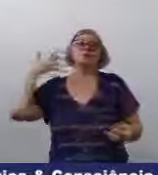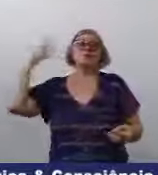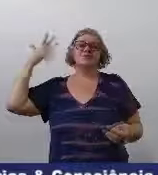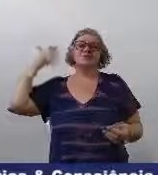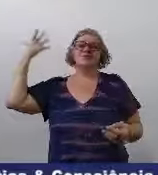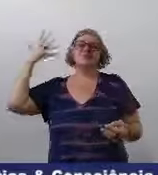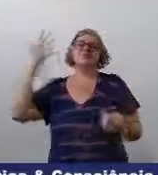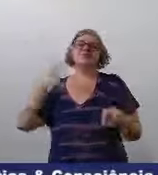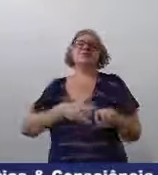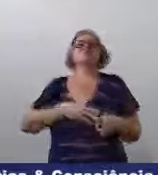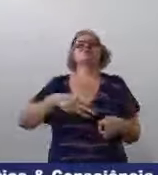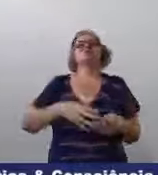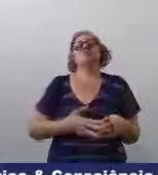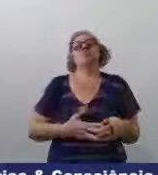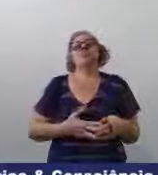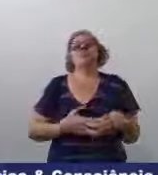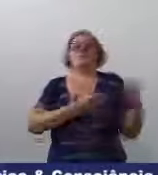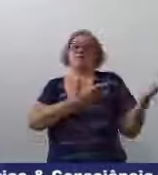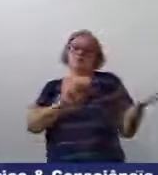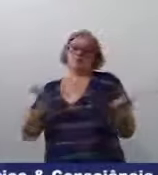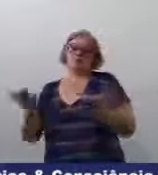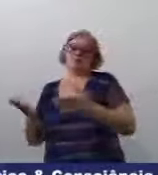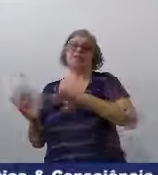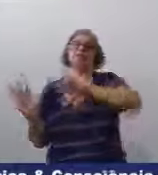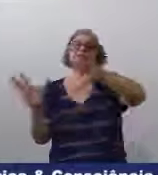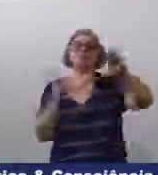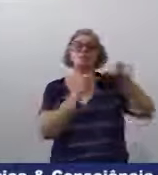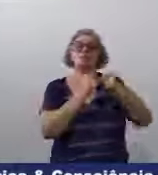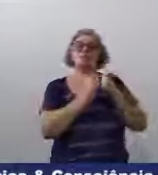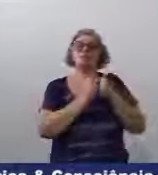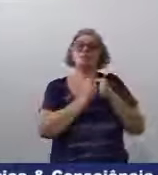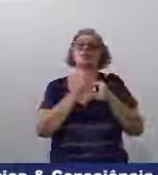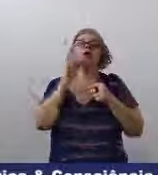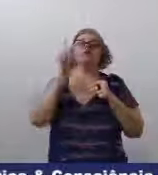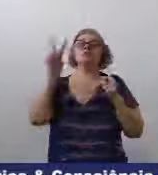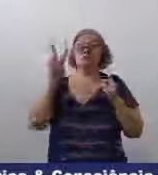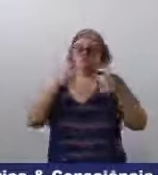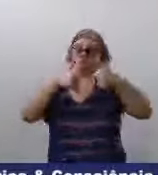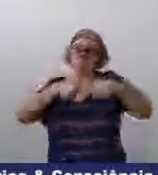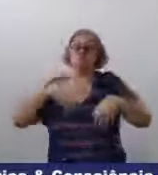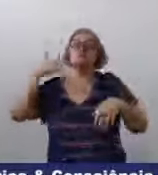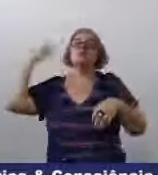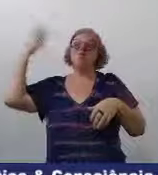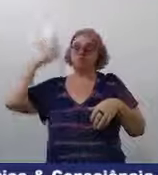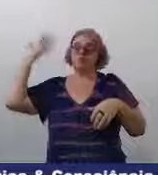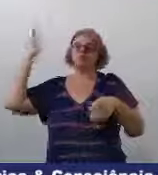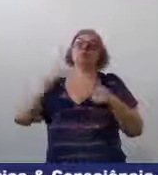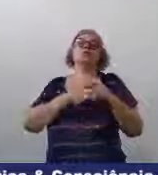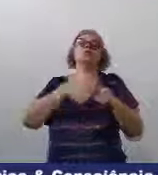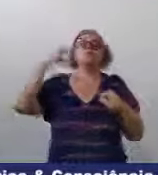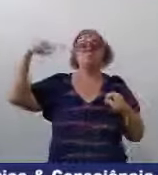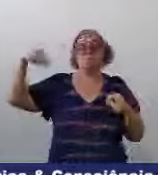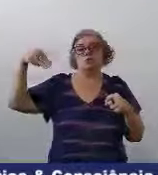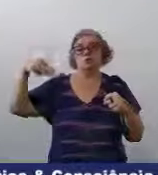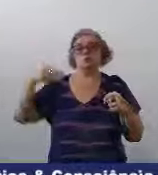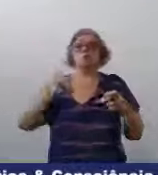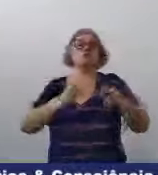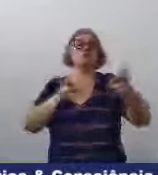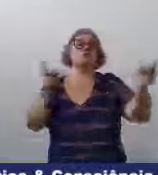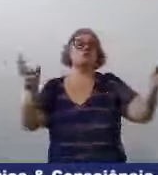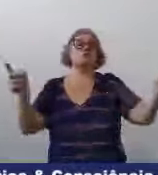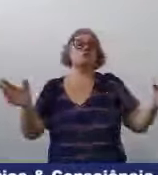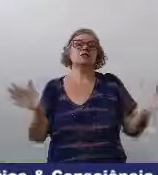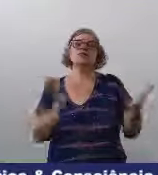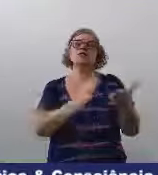tê-lo aqui conosco. Nós queremos convidar a todos para que estejam com o Moacir lá fora, onde ele estará vendendo